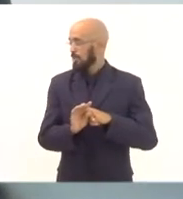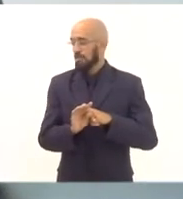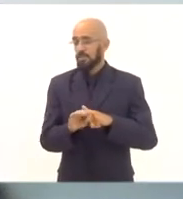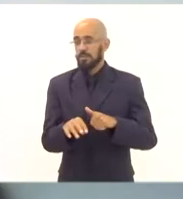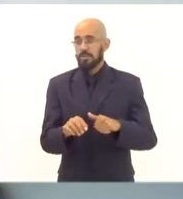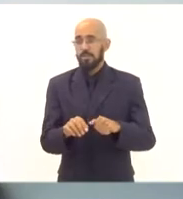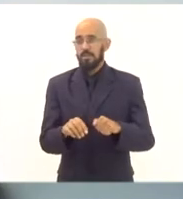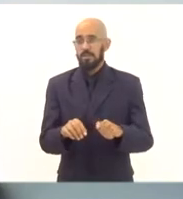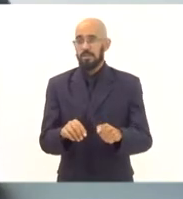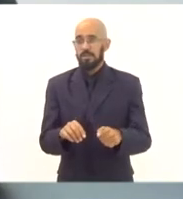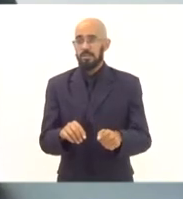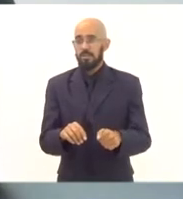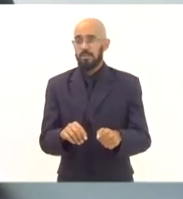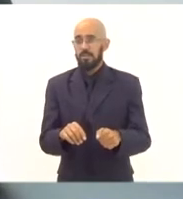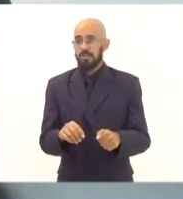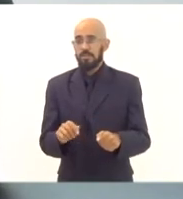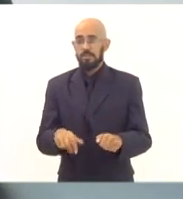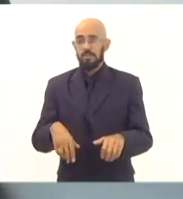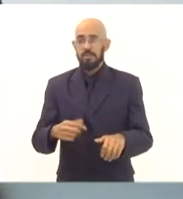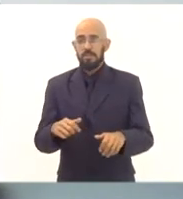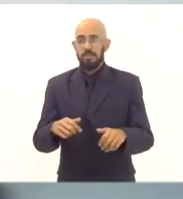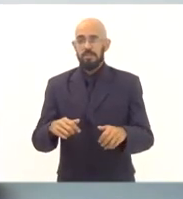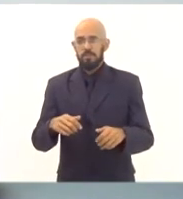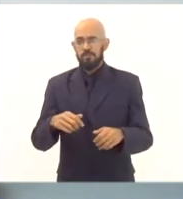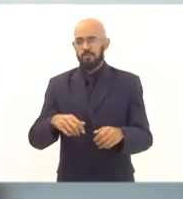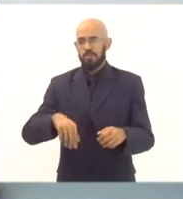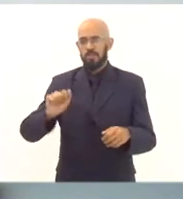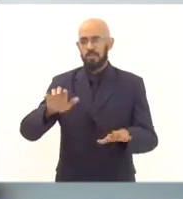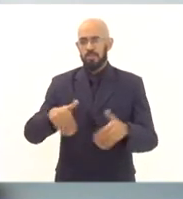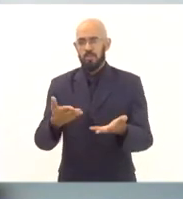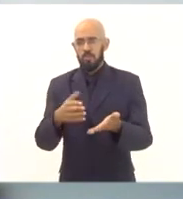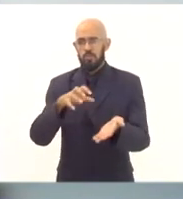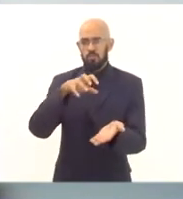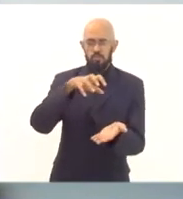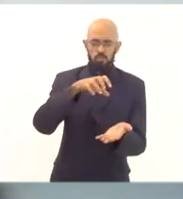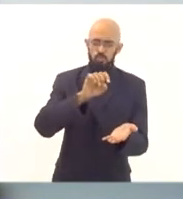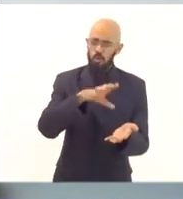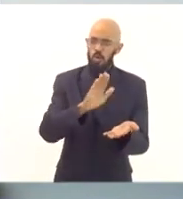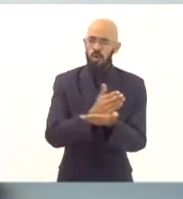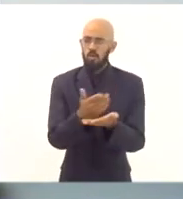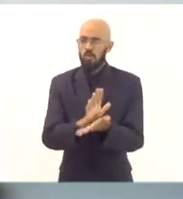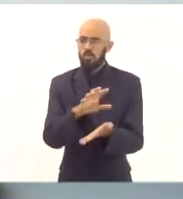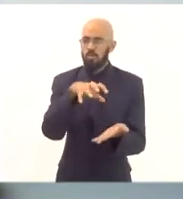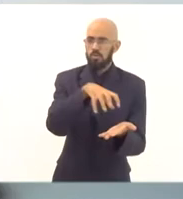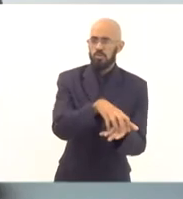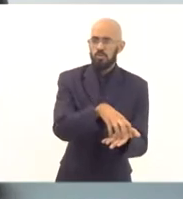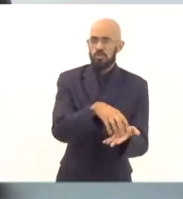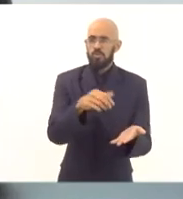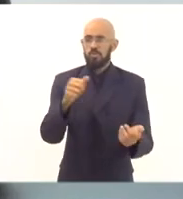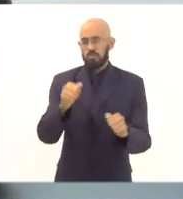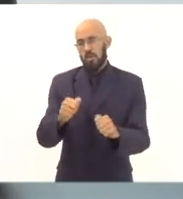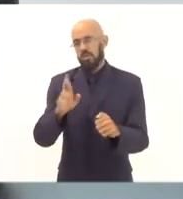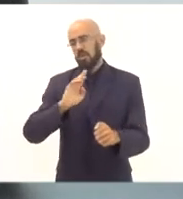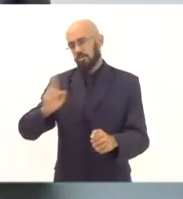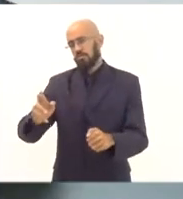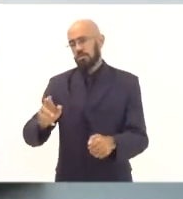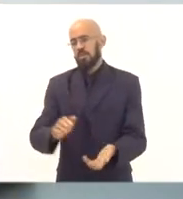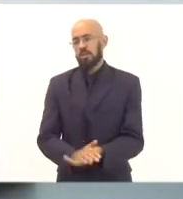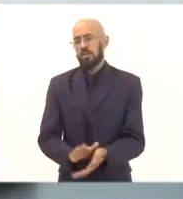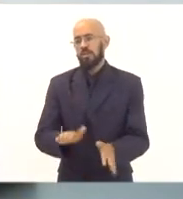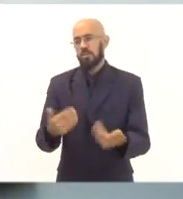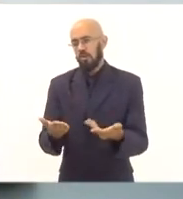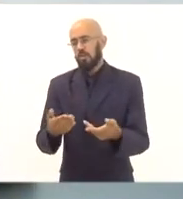perguntas aqui que só a gente pectivas pastas ausente podem responder e aí a gente acaba